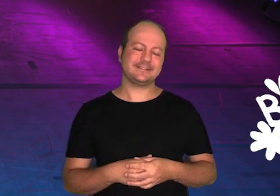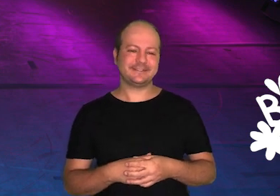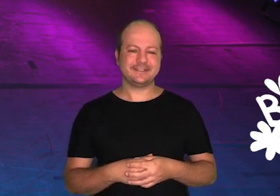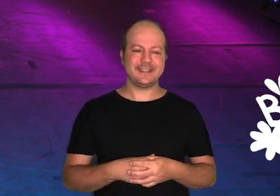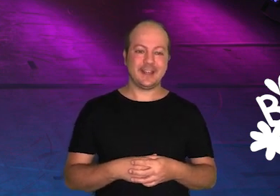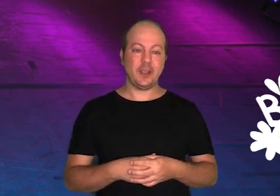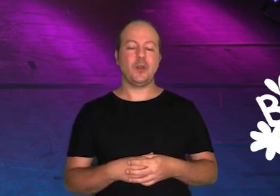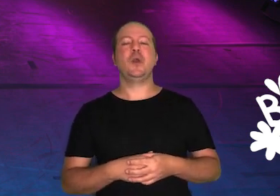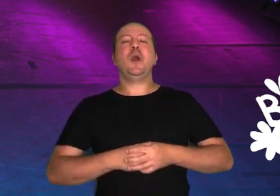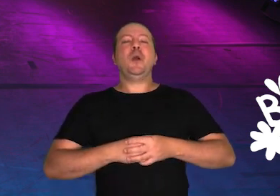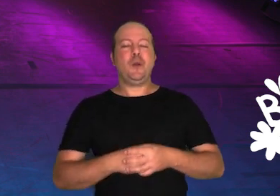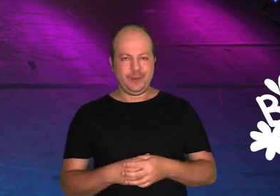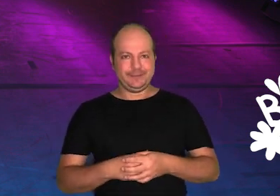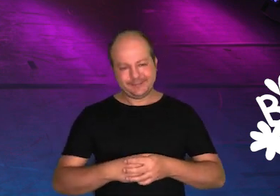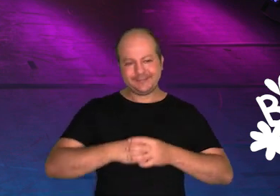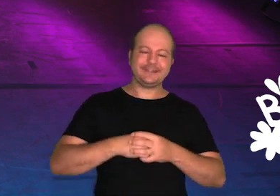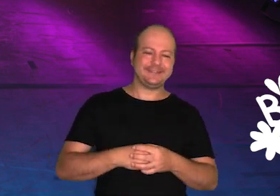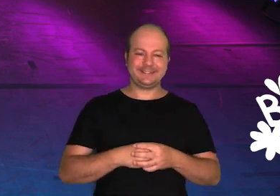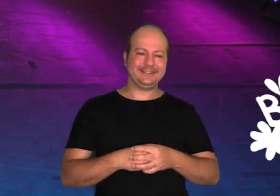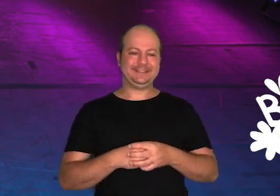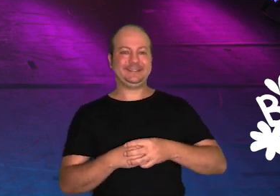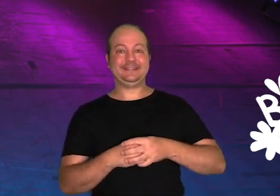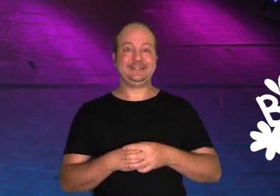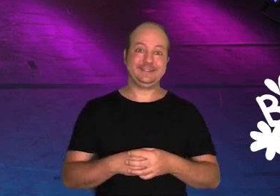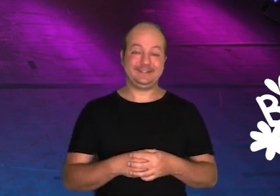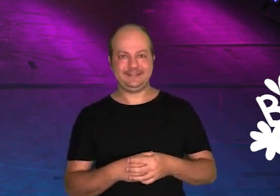Solta! E pula!